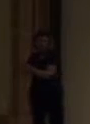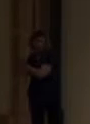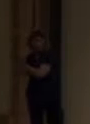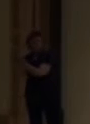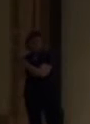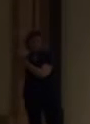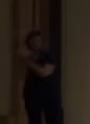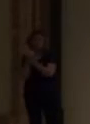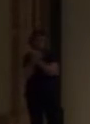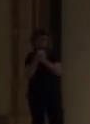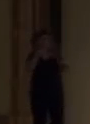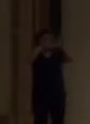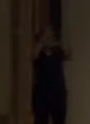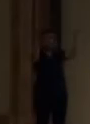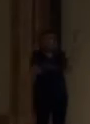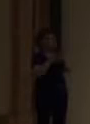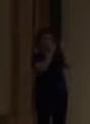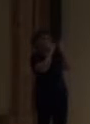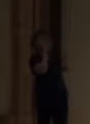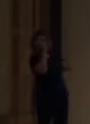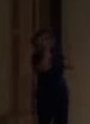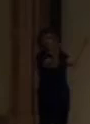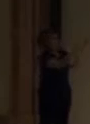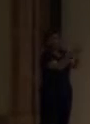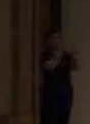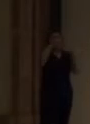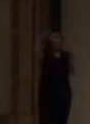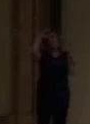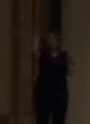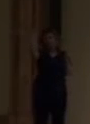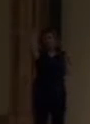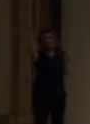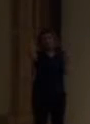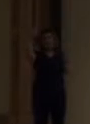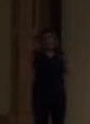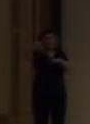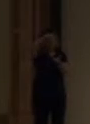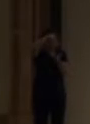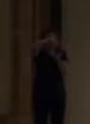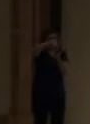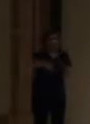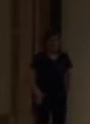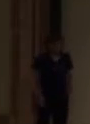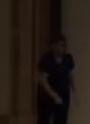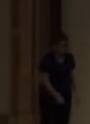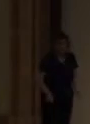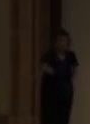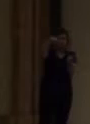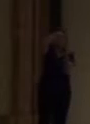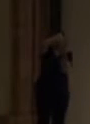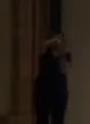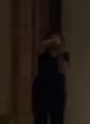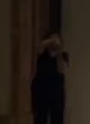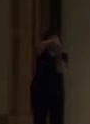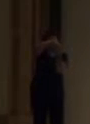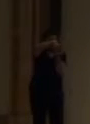havia homens com um olho só, com três pernas, etc. Finalmente, esse mundo ia-se desvendando e, à medida